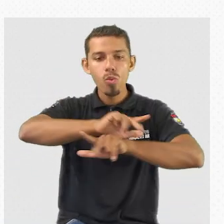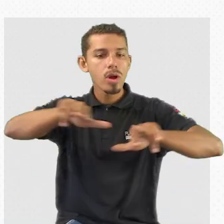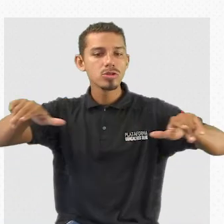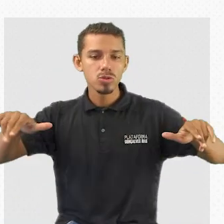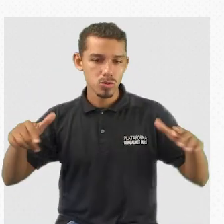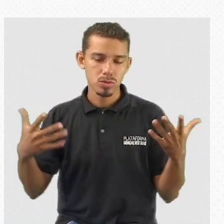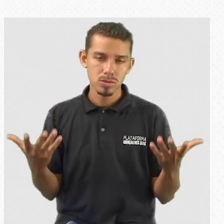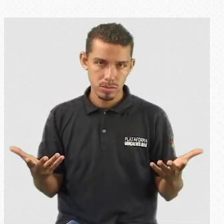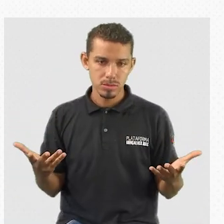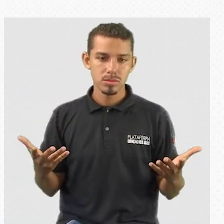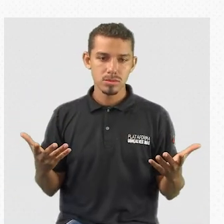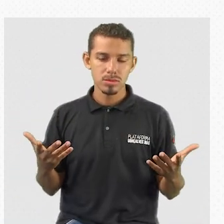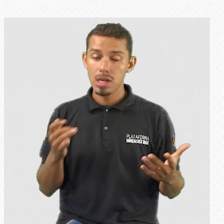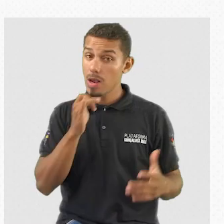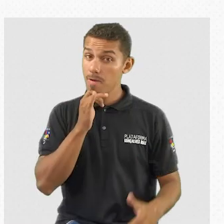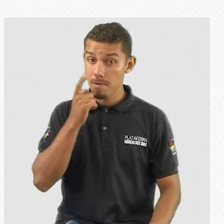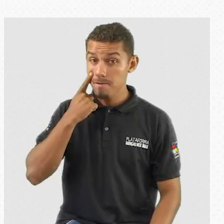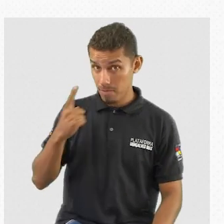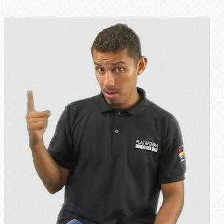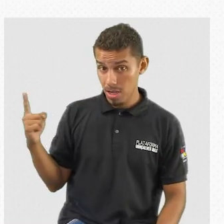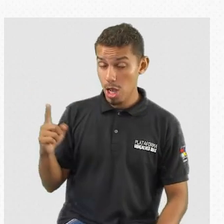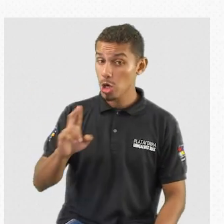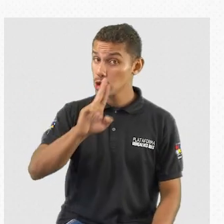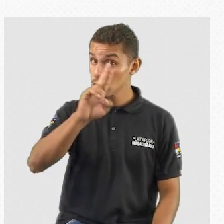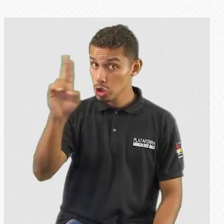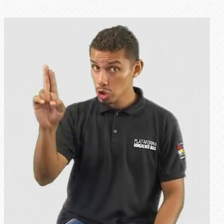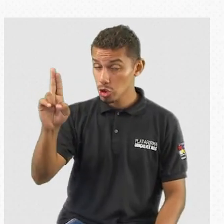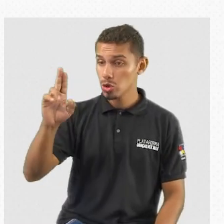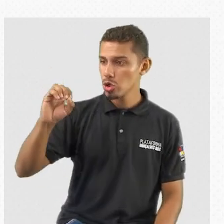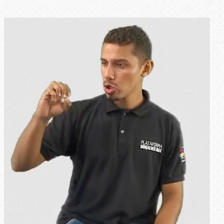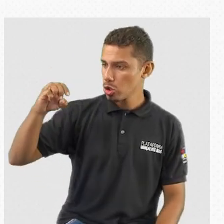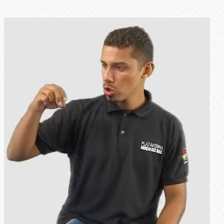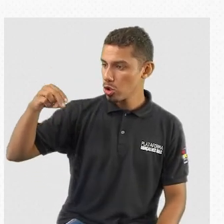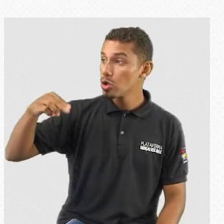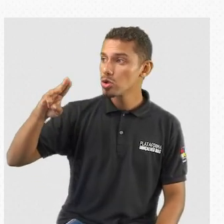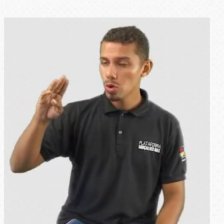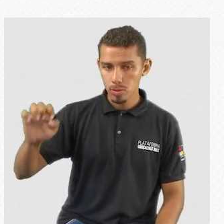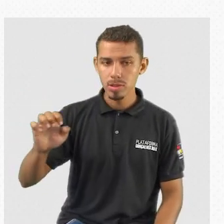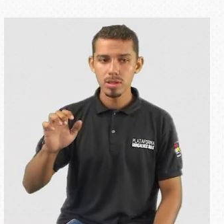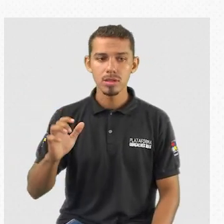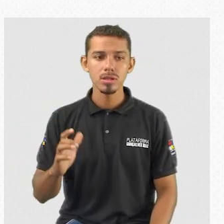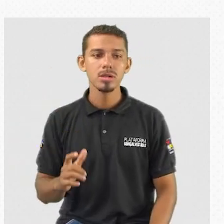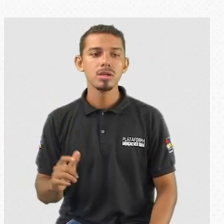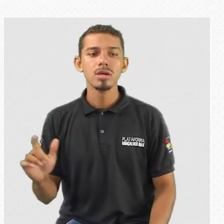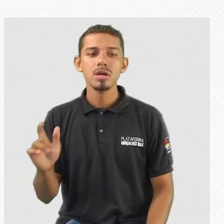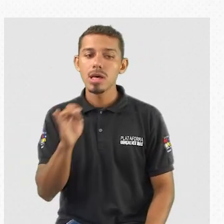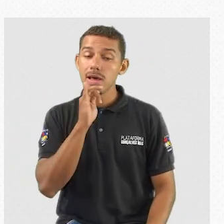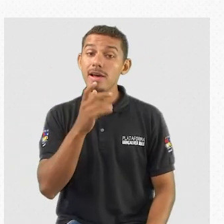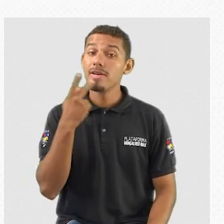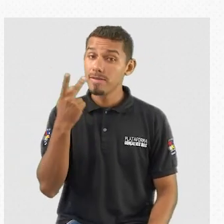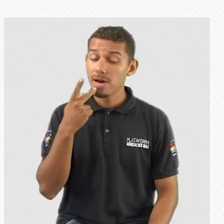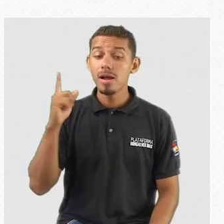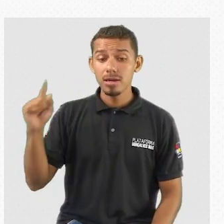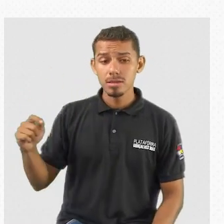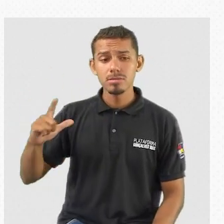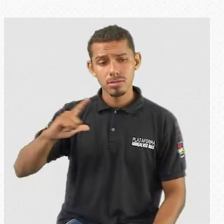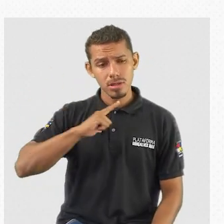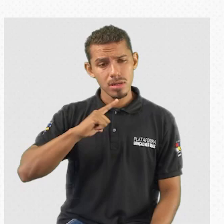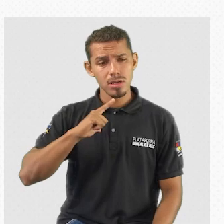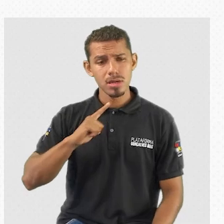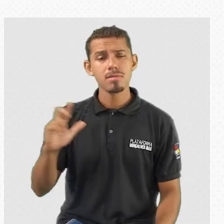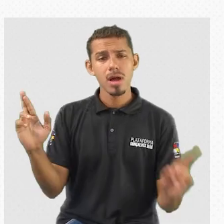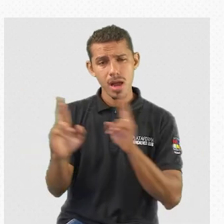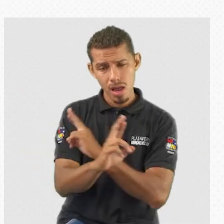coisas. Então, olha só, o nome, né, o nome de uma coisa e a coisa. Ele vai dizer que o nome tem